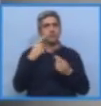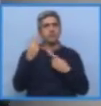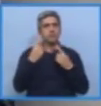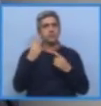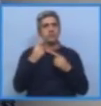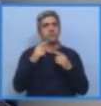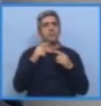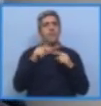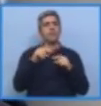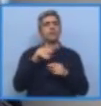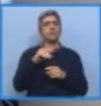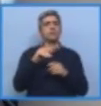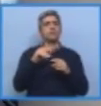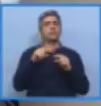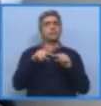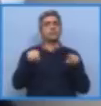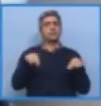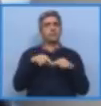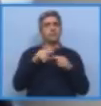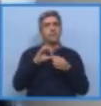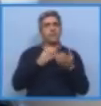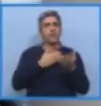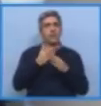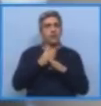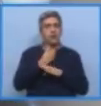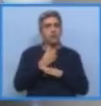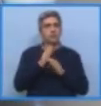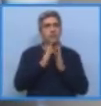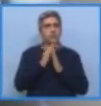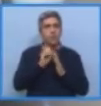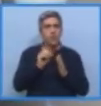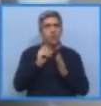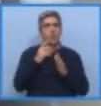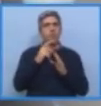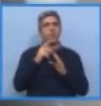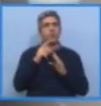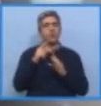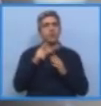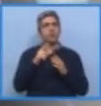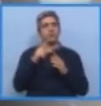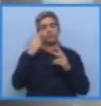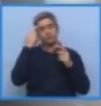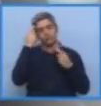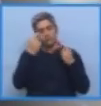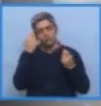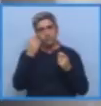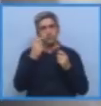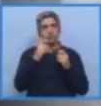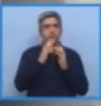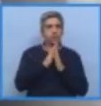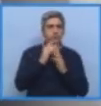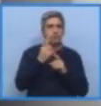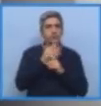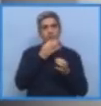em anfiteatros que não tinham relação direta com a Igreja ou com paróquias, ali era contemplada e celebrada e